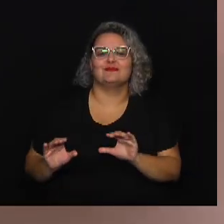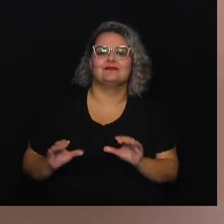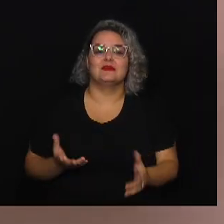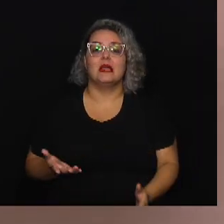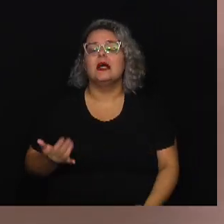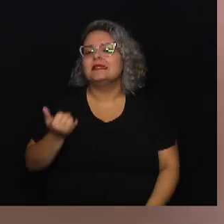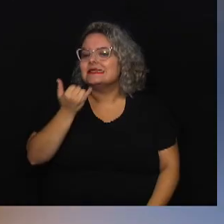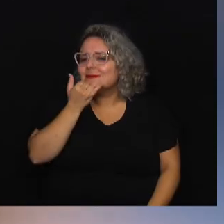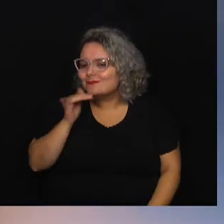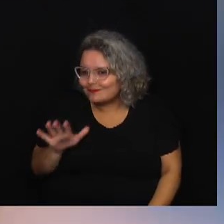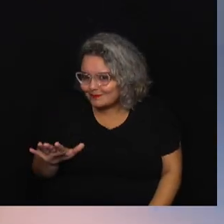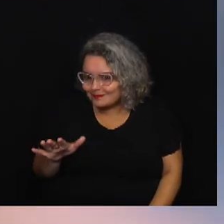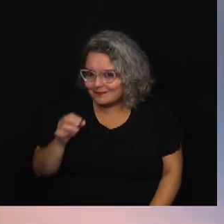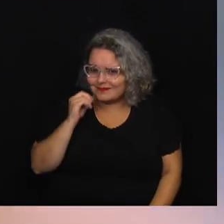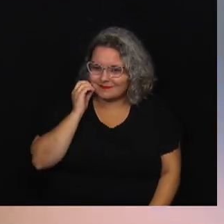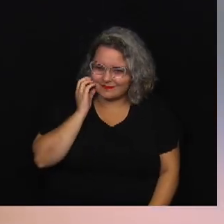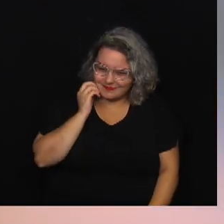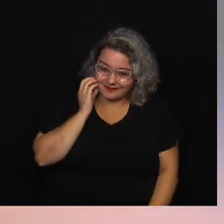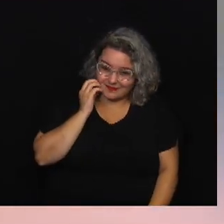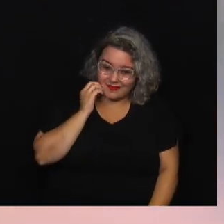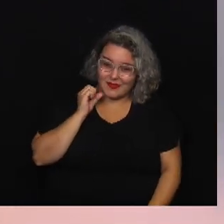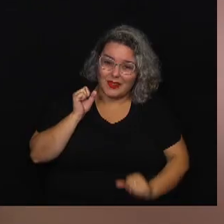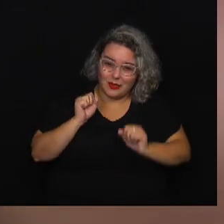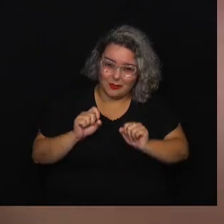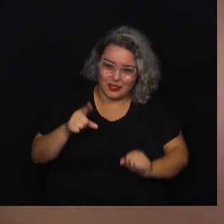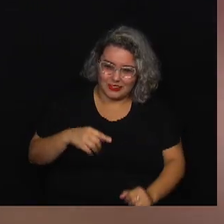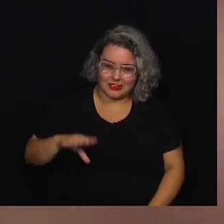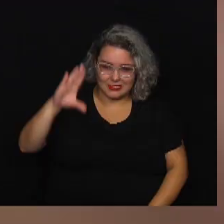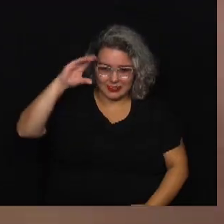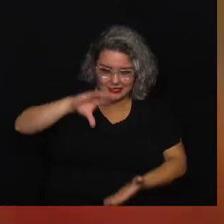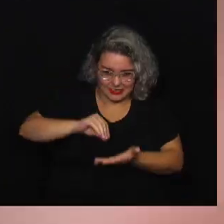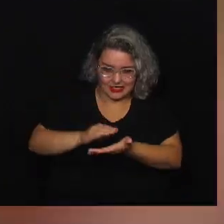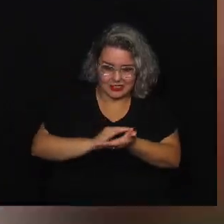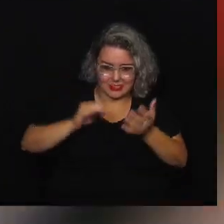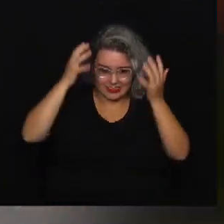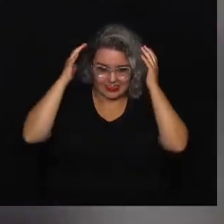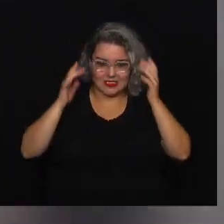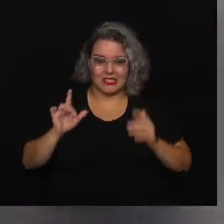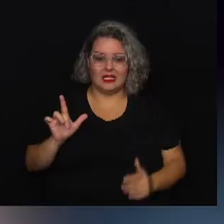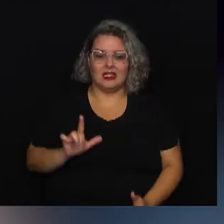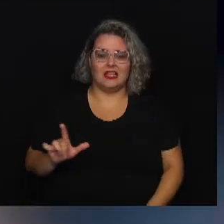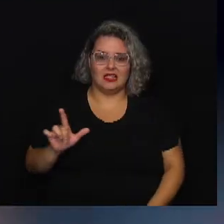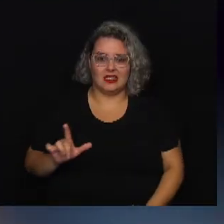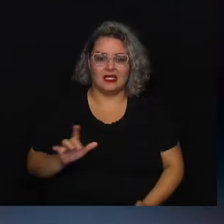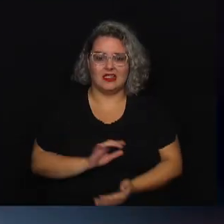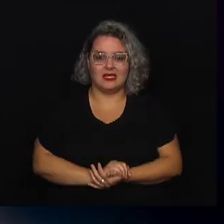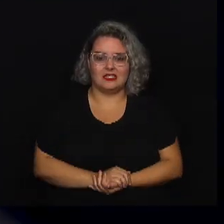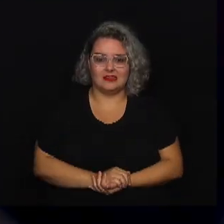Desculpa. Será que você pode cancelar esse shampoo, por favor? Claro.